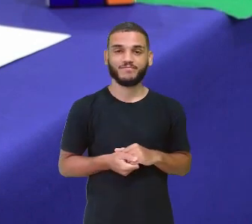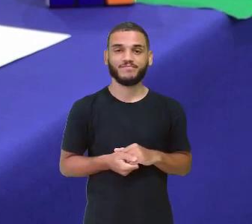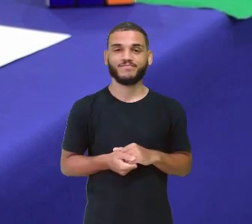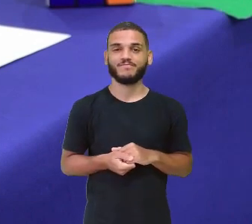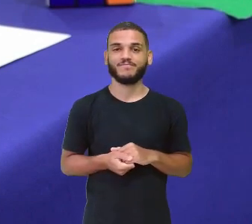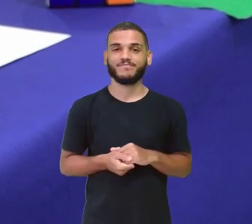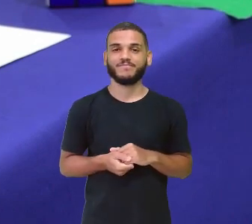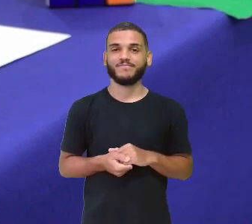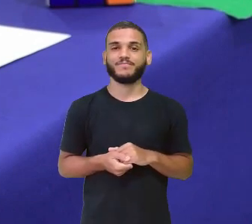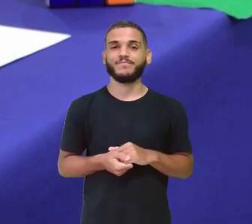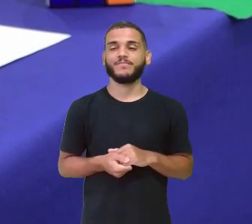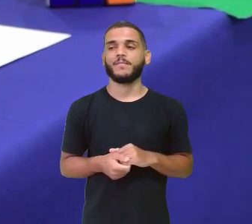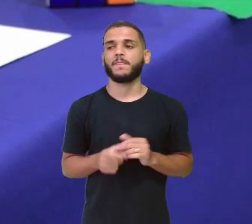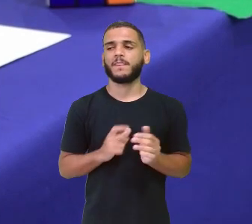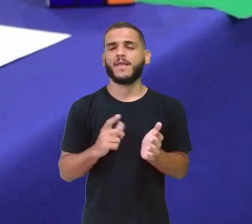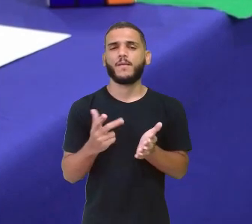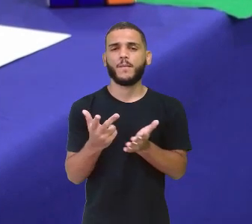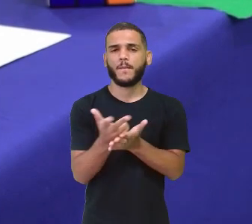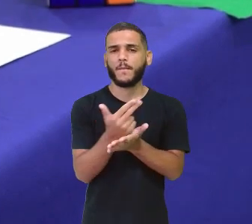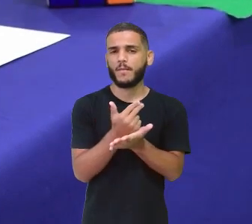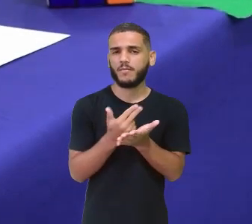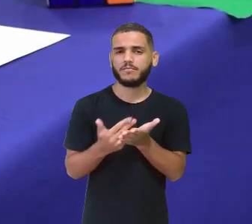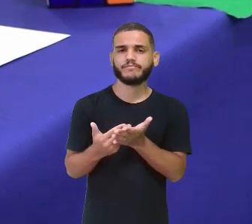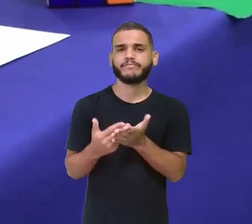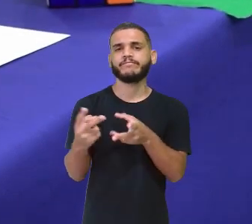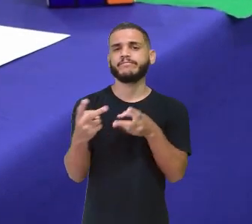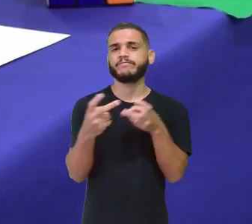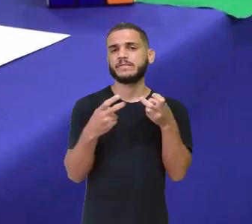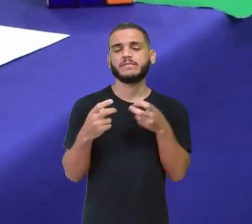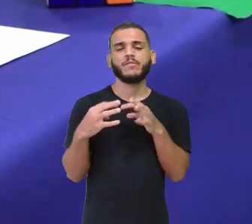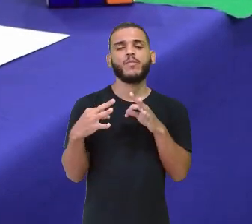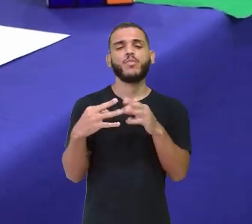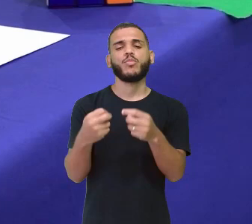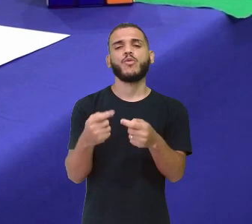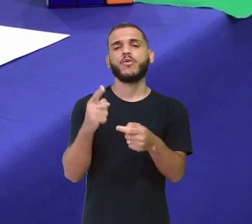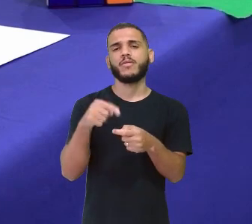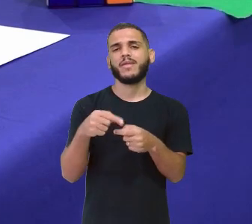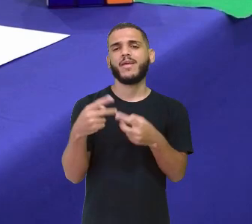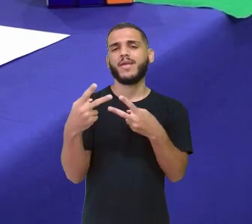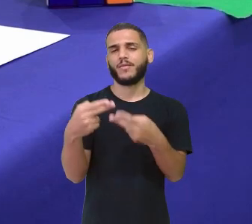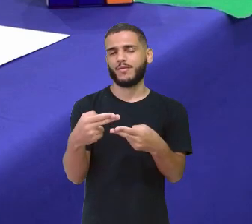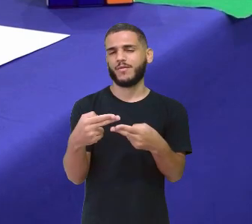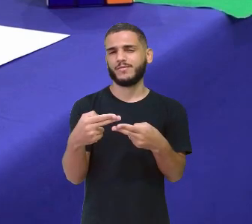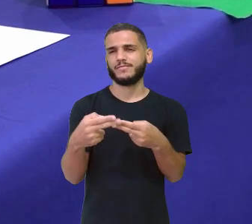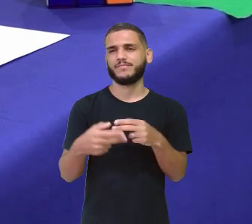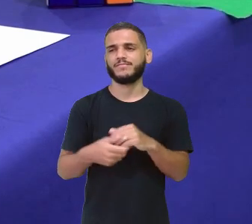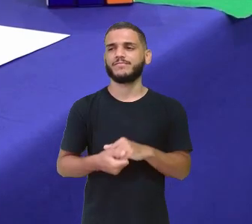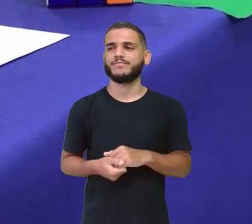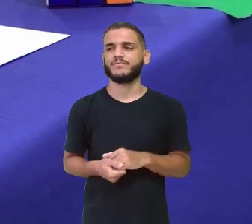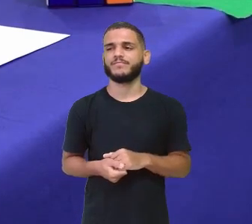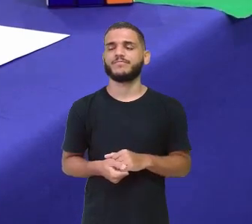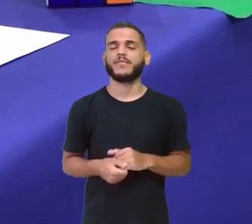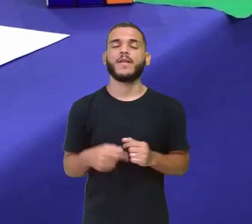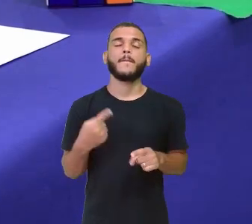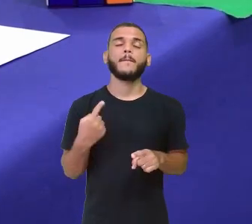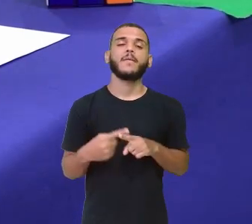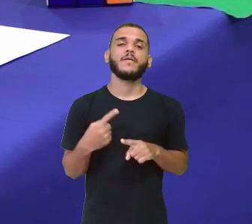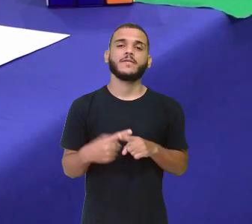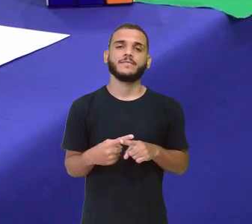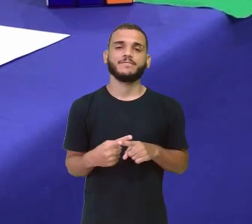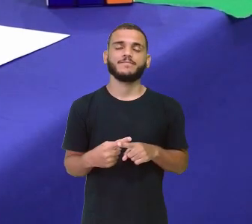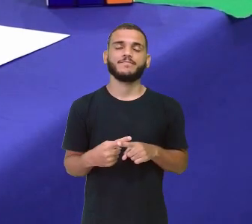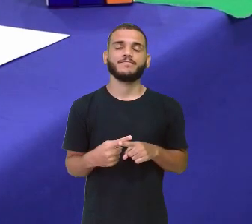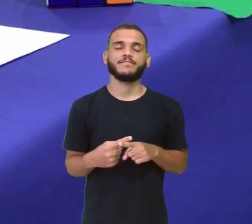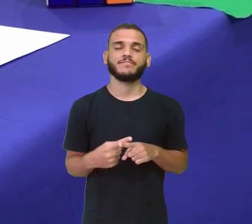contorno e vocês vão perceber que nem todas as faces são iguais. Por quê?